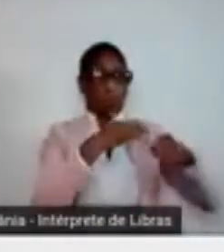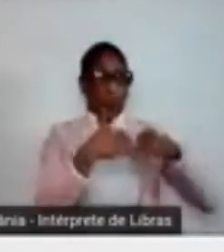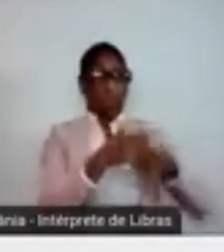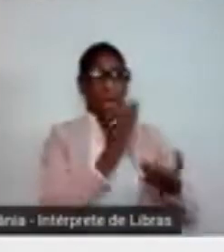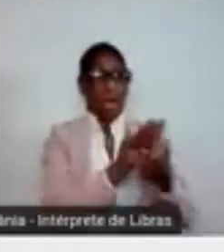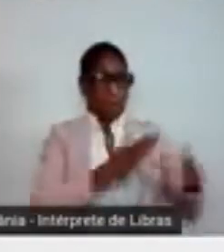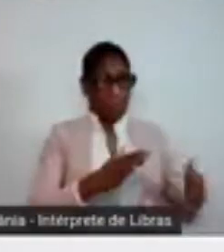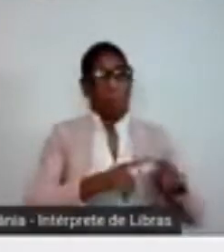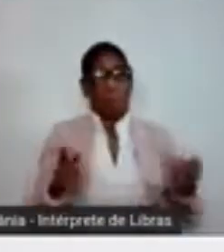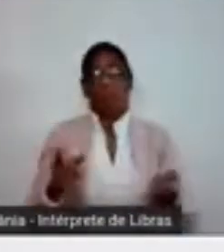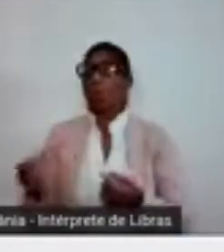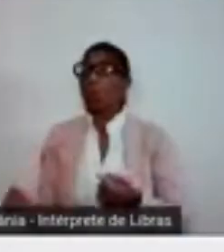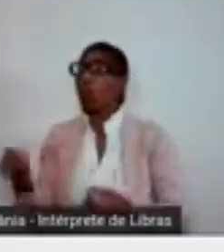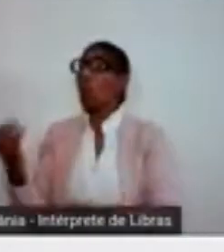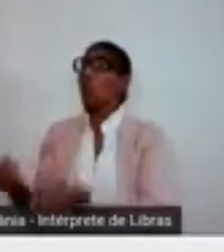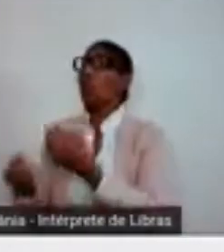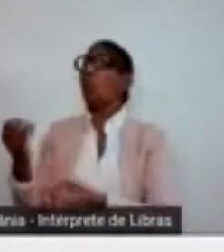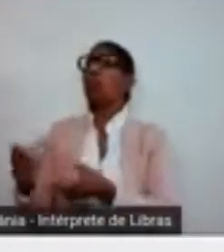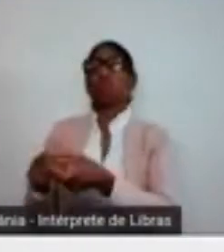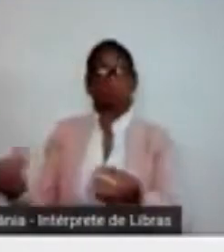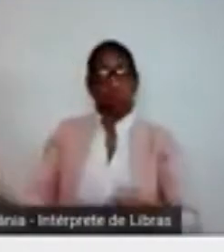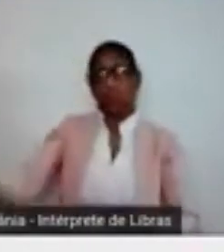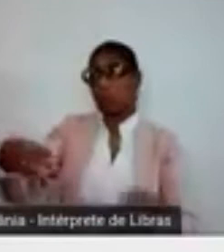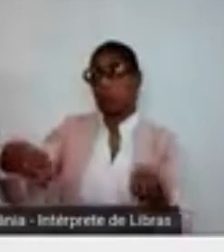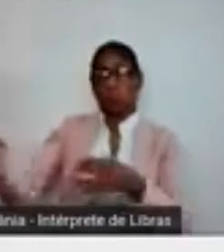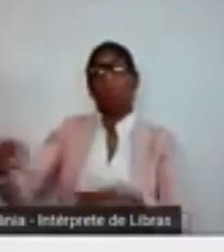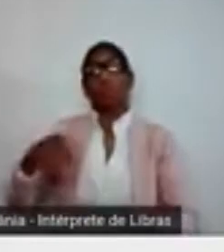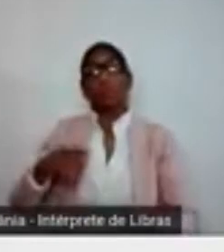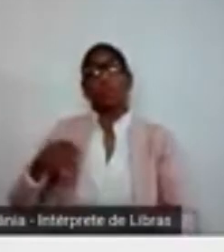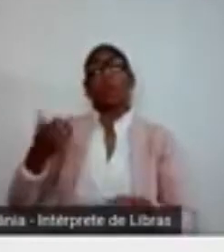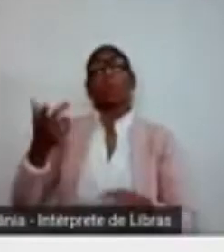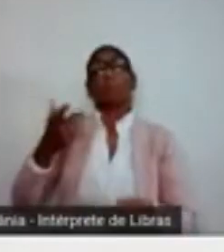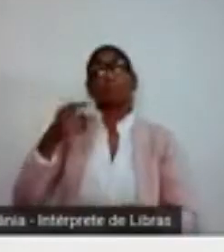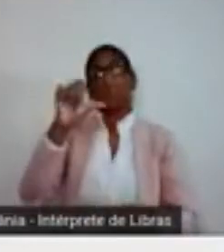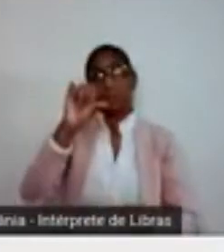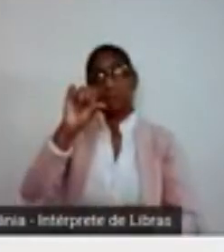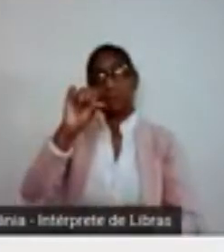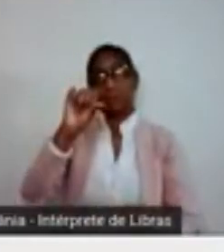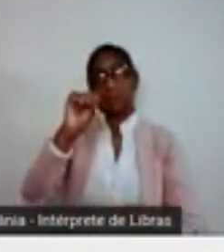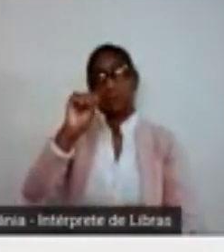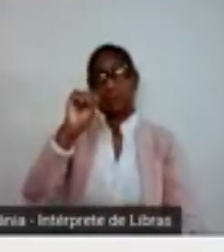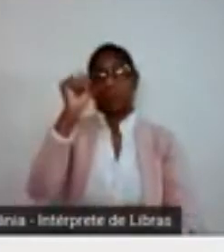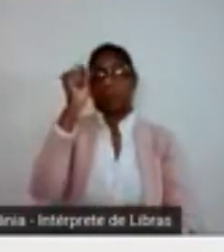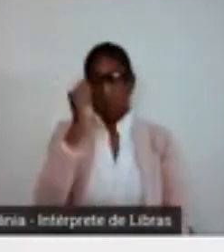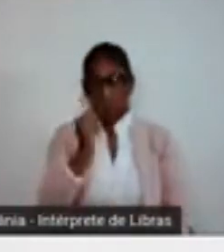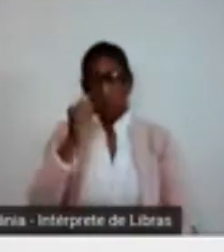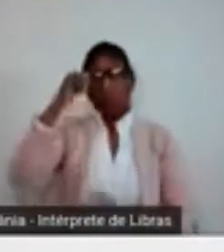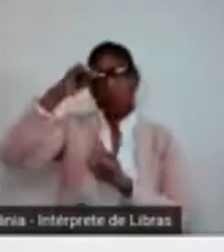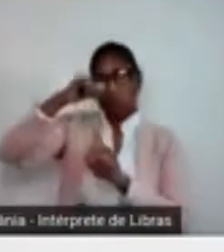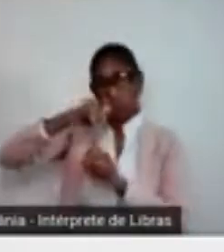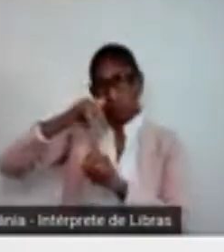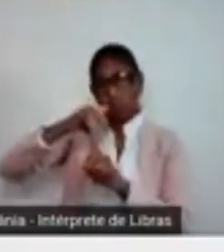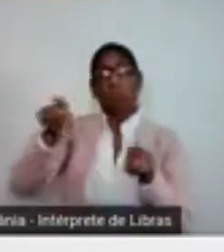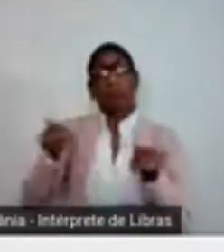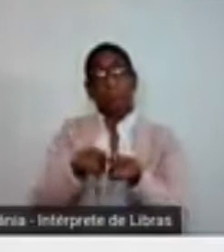a manter Santo Ângelo na bandeira vermelha. Cruz Alta, seguindo aqui na região missioneira, teve até